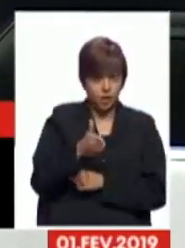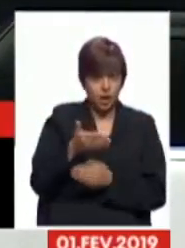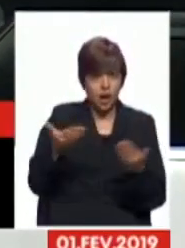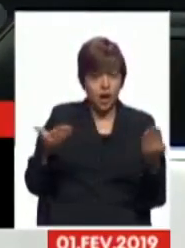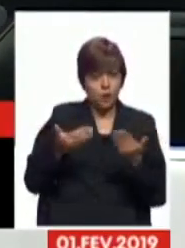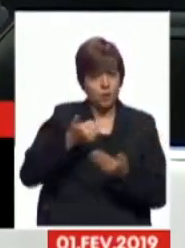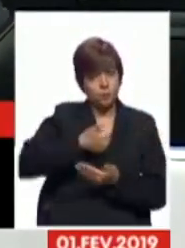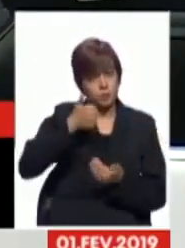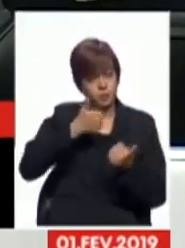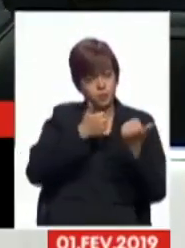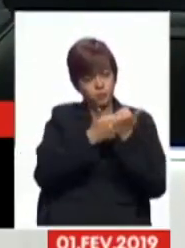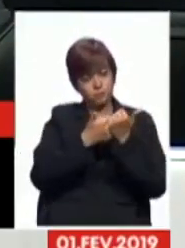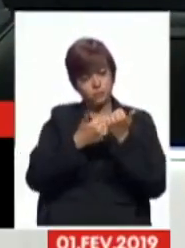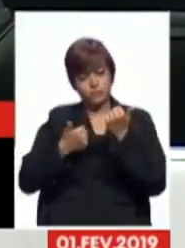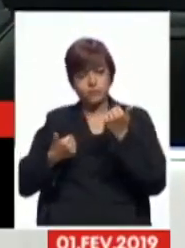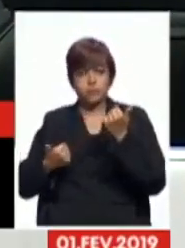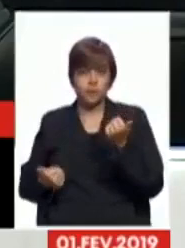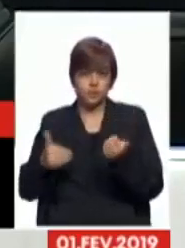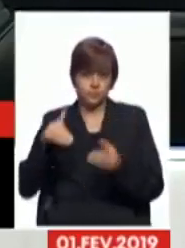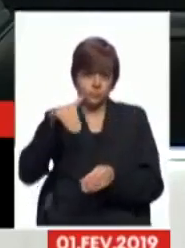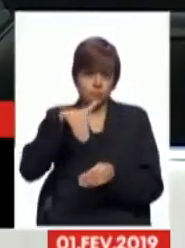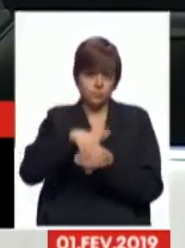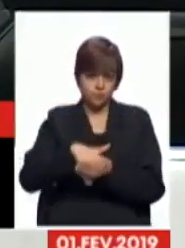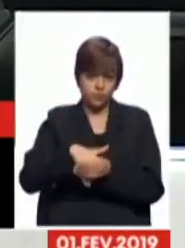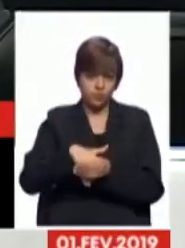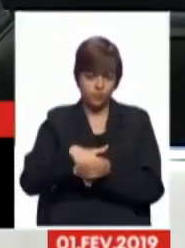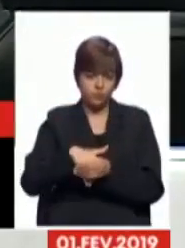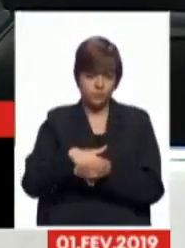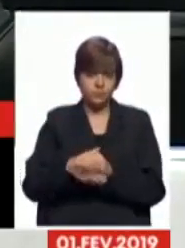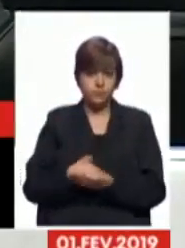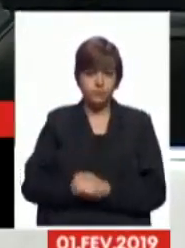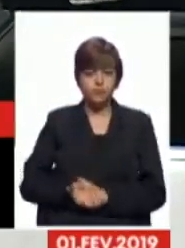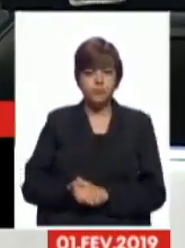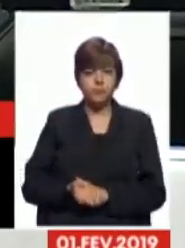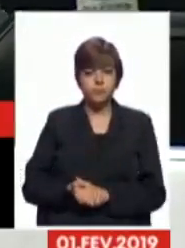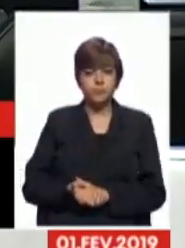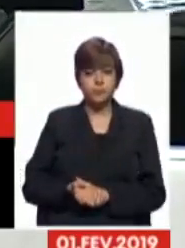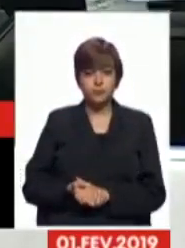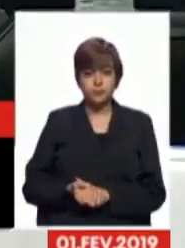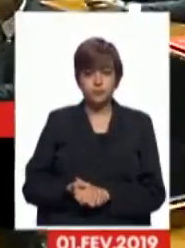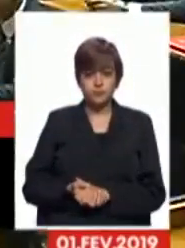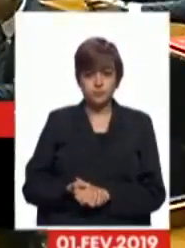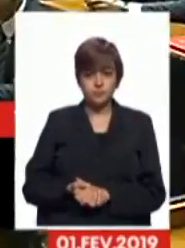o primeiro secretário. Agora é a primeira chamada, né, em votação.